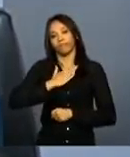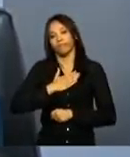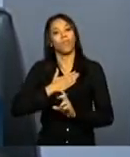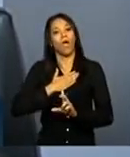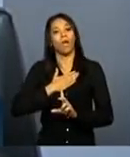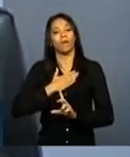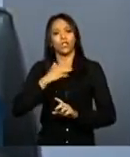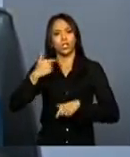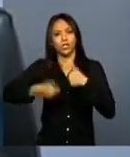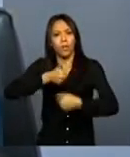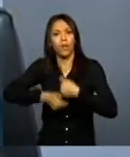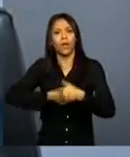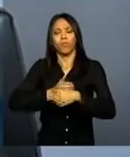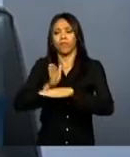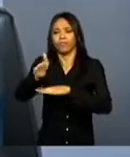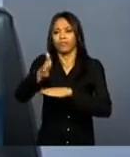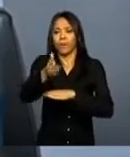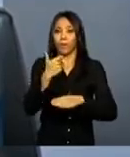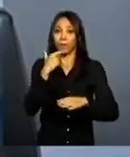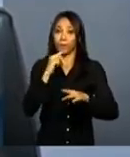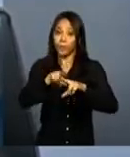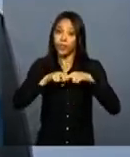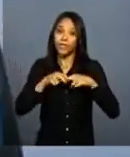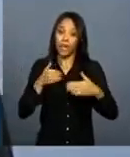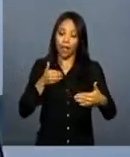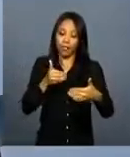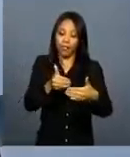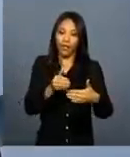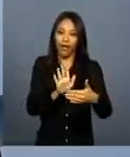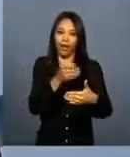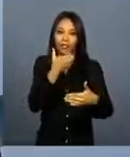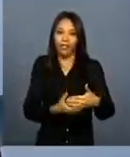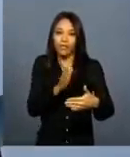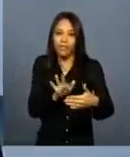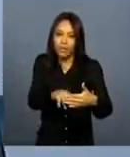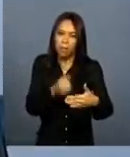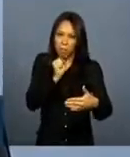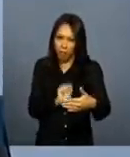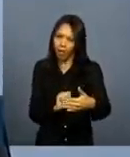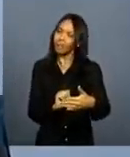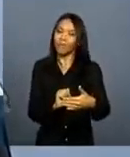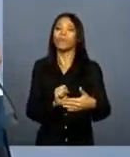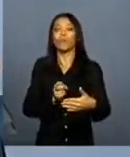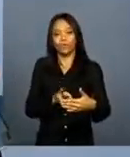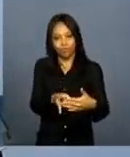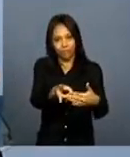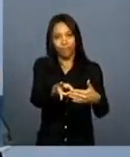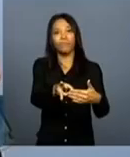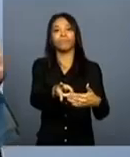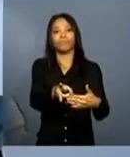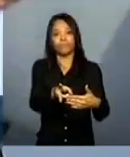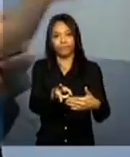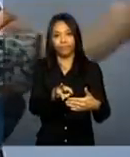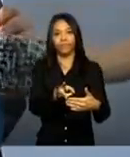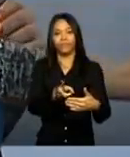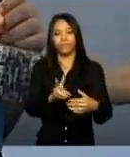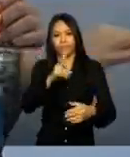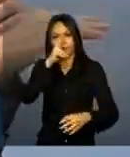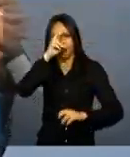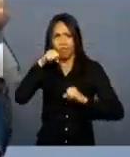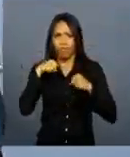não pode se acomodar agora. Nós temos que olhar e falamos, temos que continuar e continuar, né,